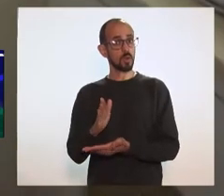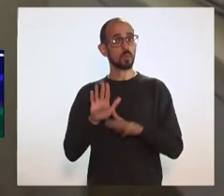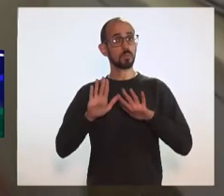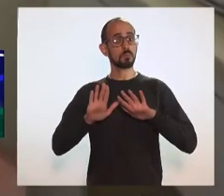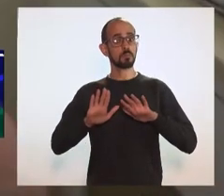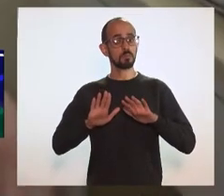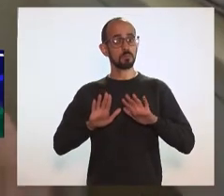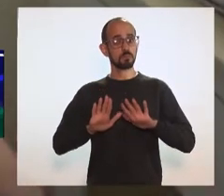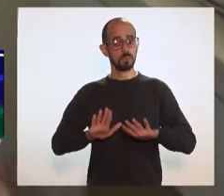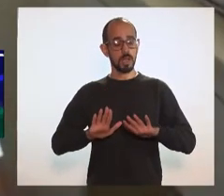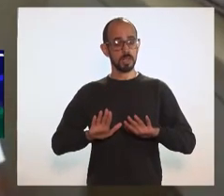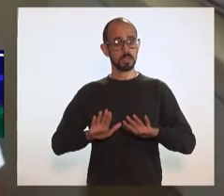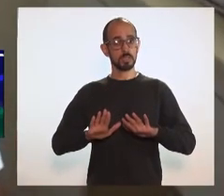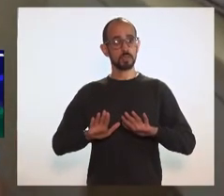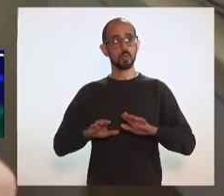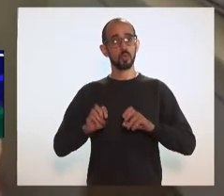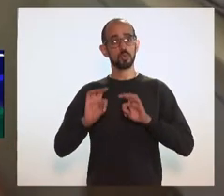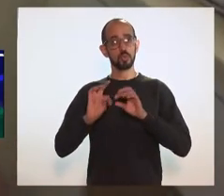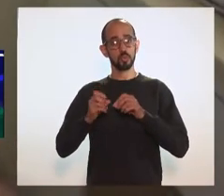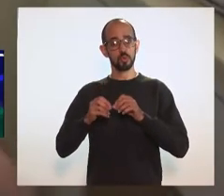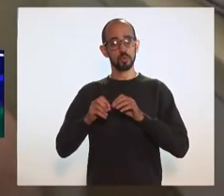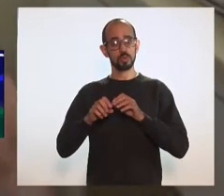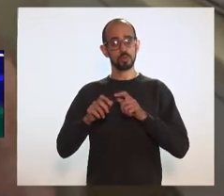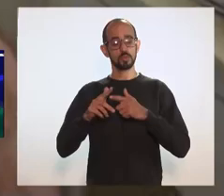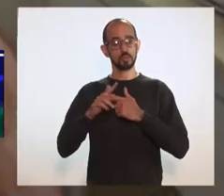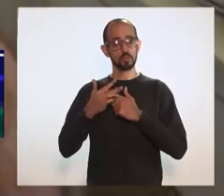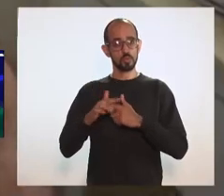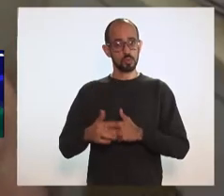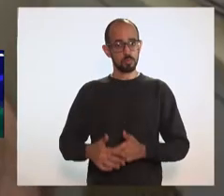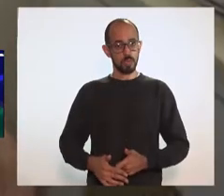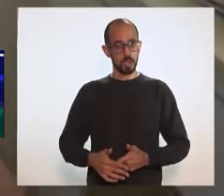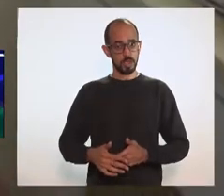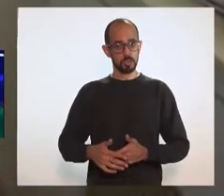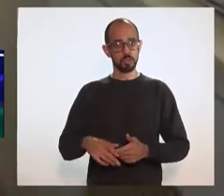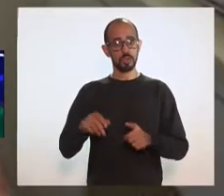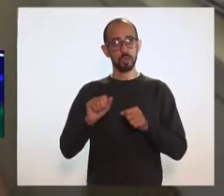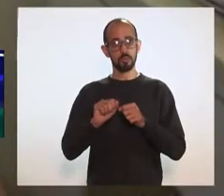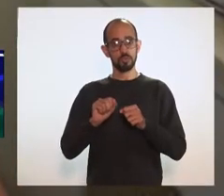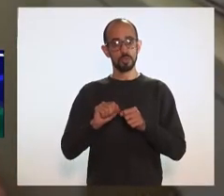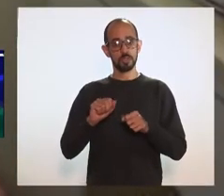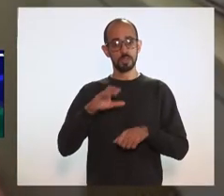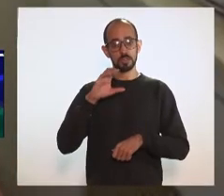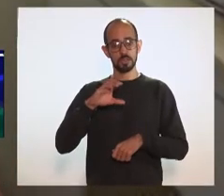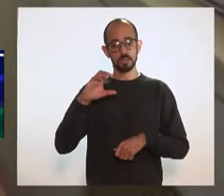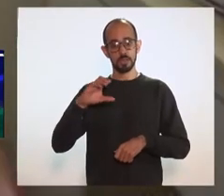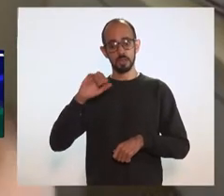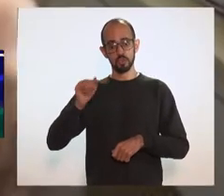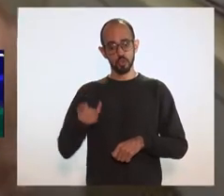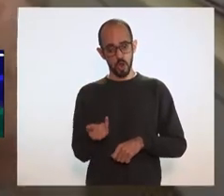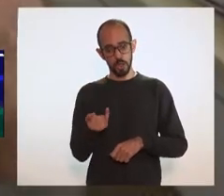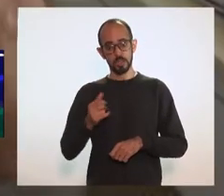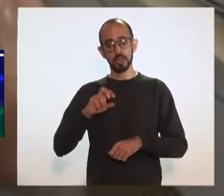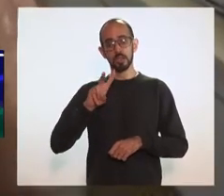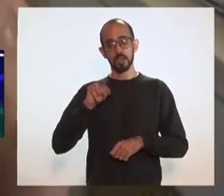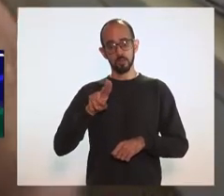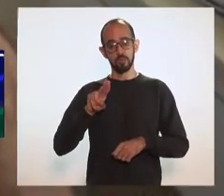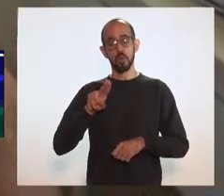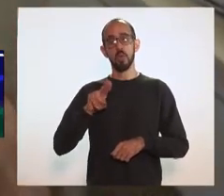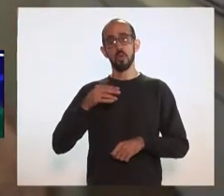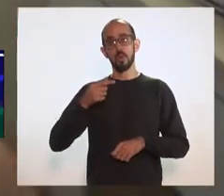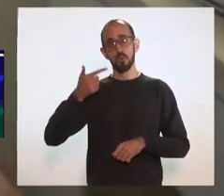favorável, com as emendas que eu fiz na CCJ e que vou repeti-las